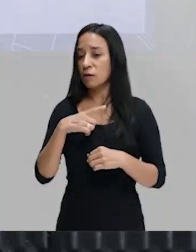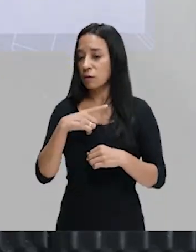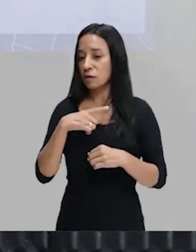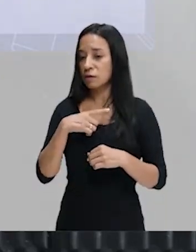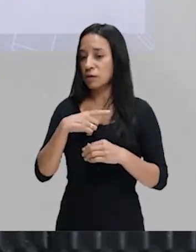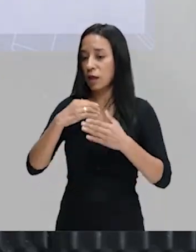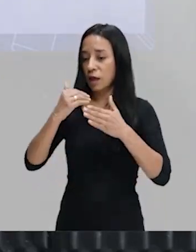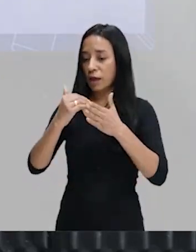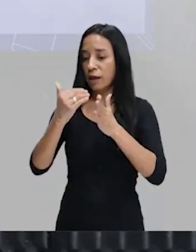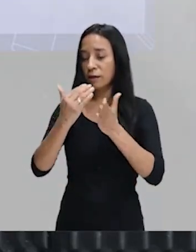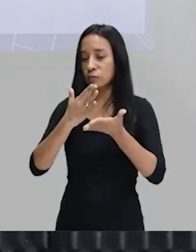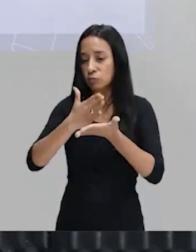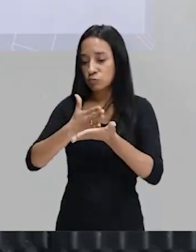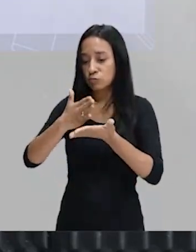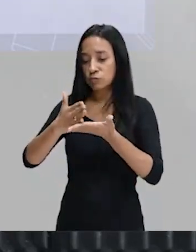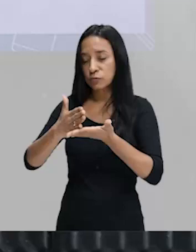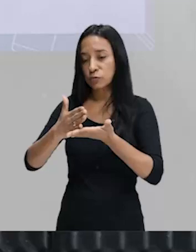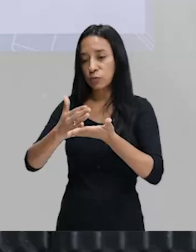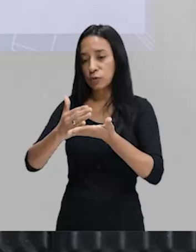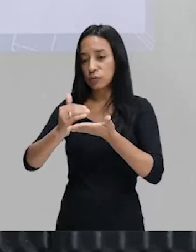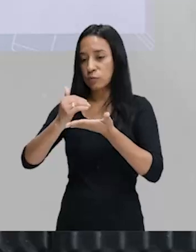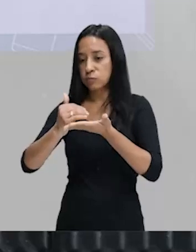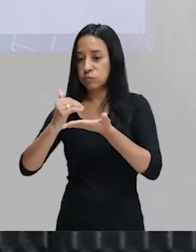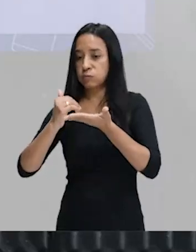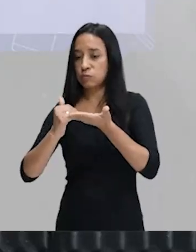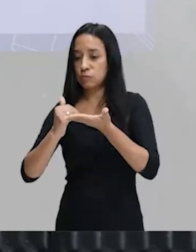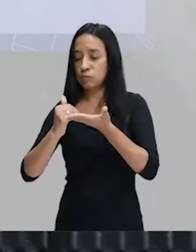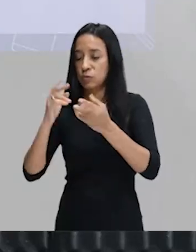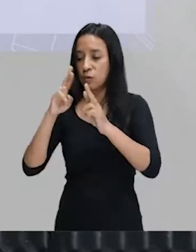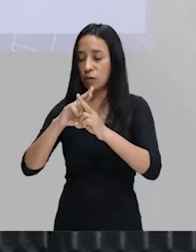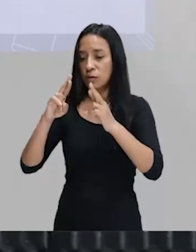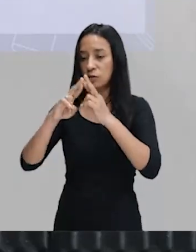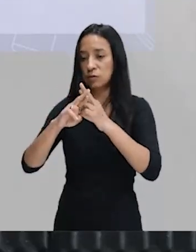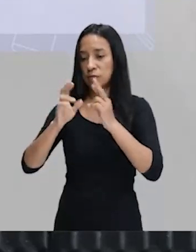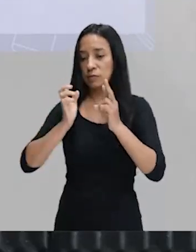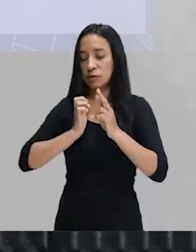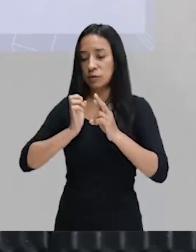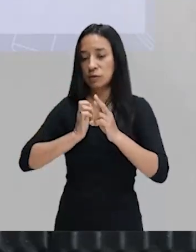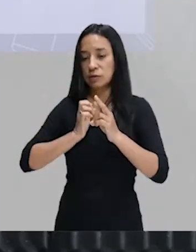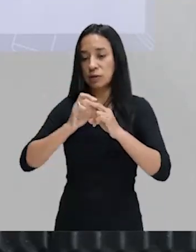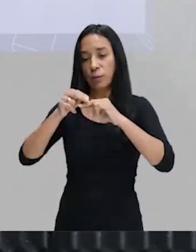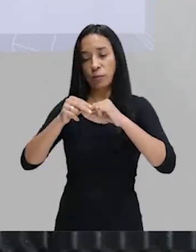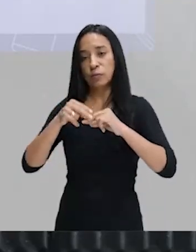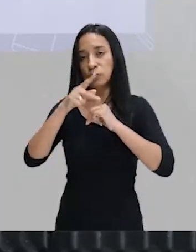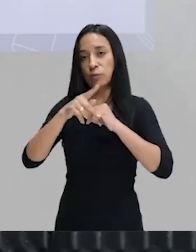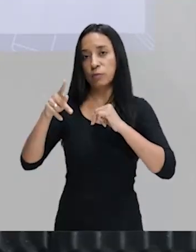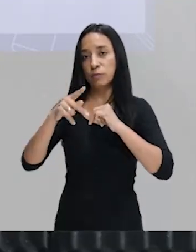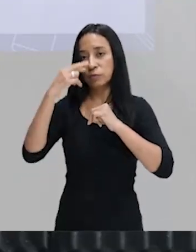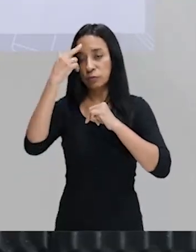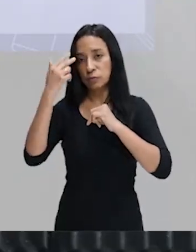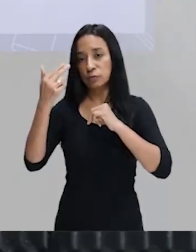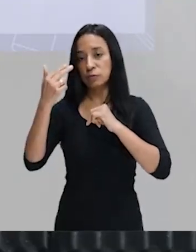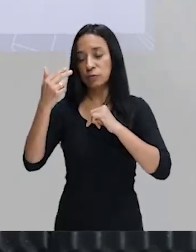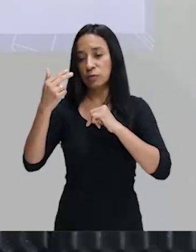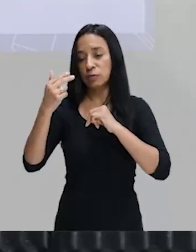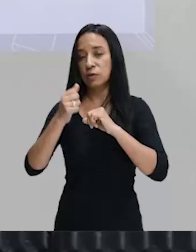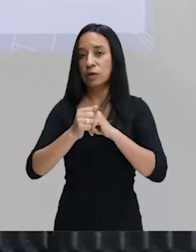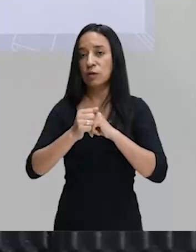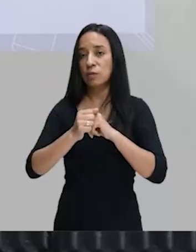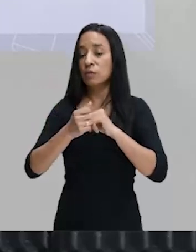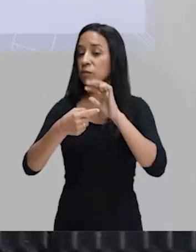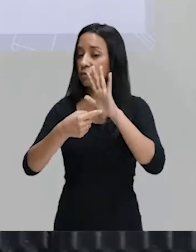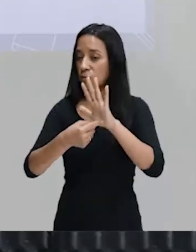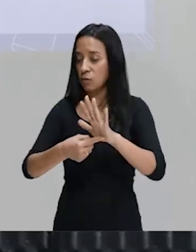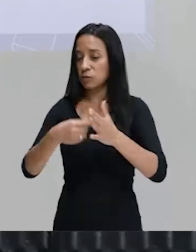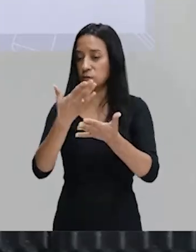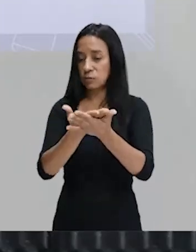relativas à riqueza e que lhes associava maior prestígio. É por isso que o professor de História, quando ele dá aula de feudalismo, ele fala, por